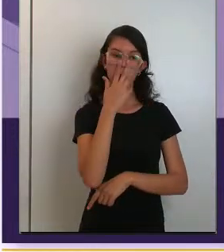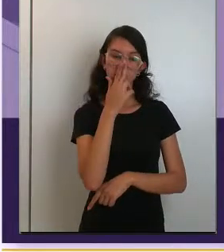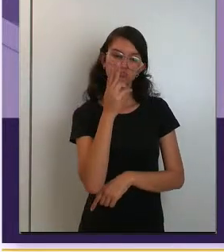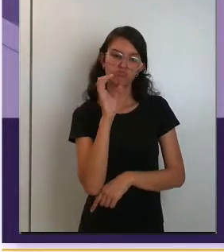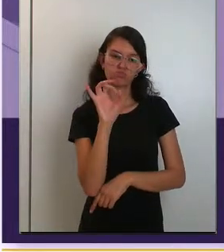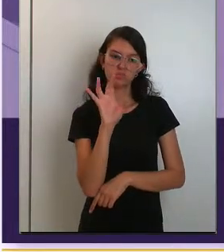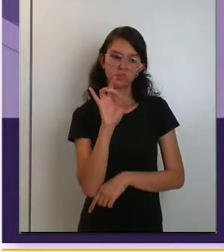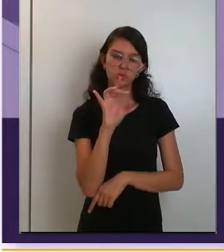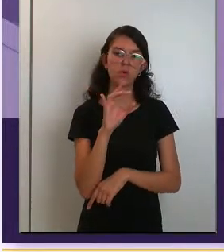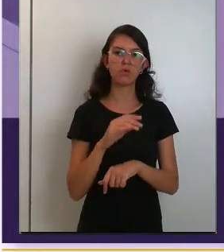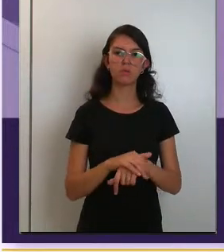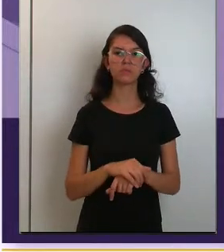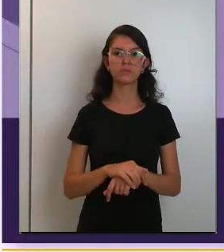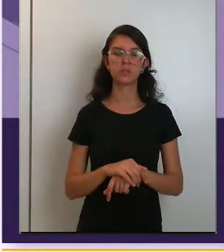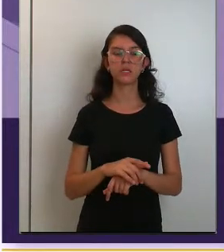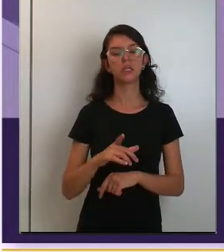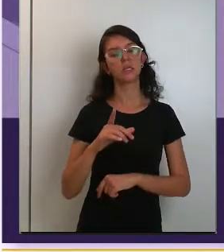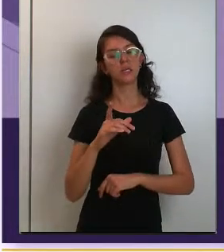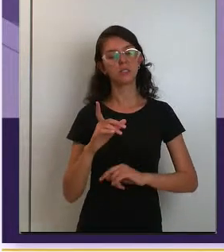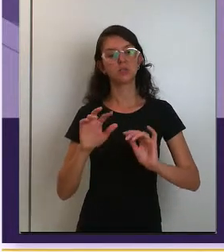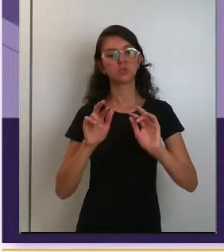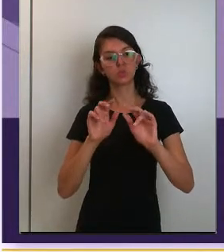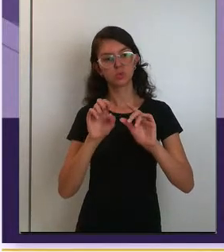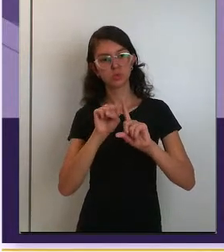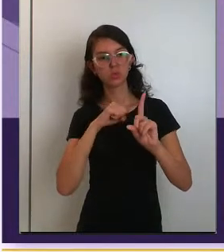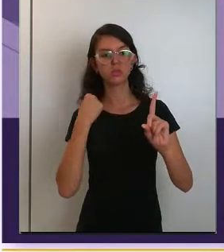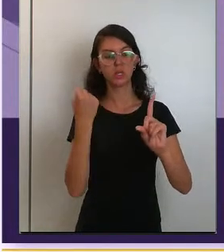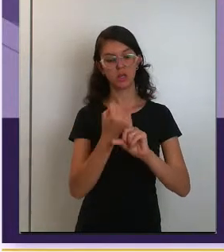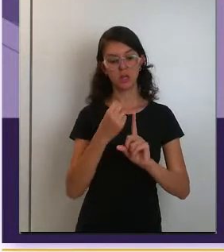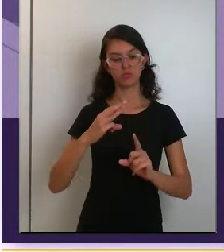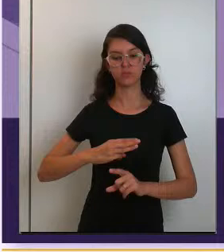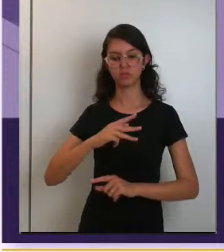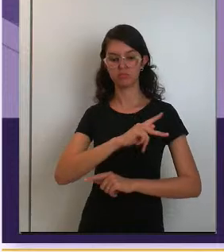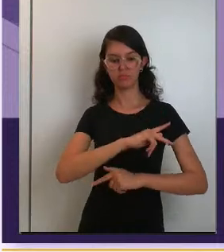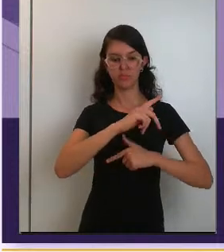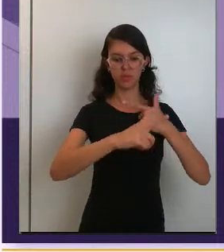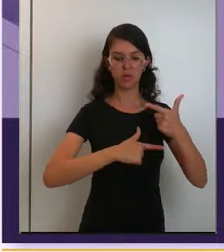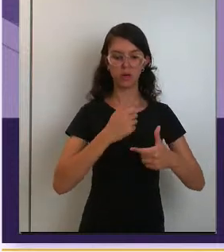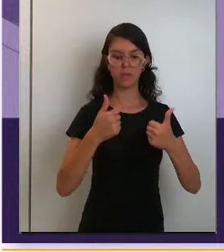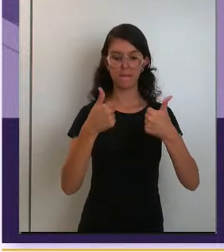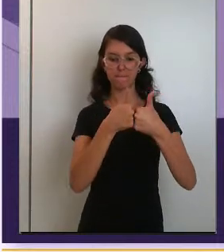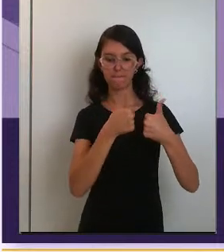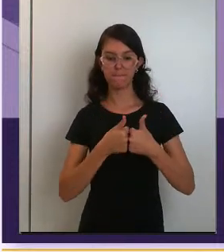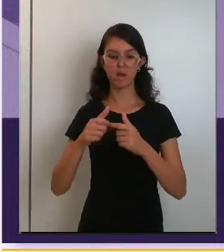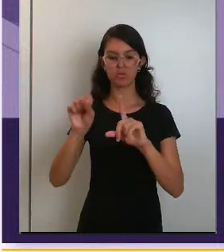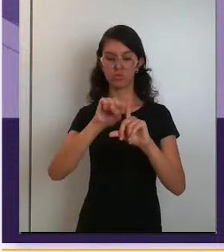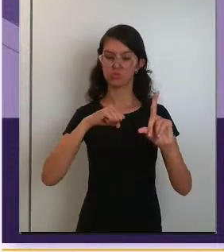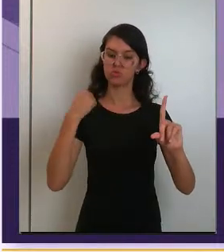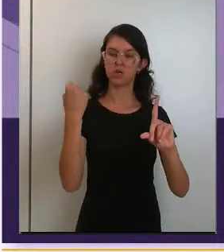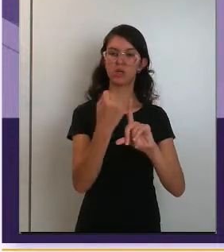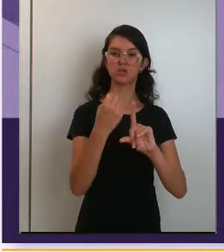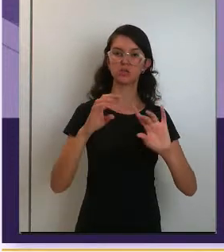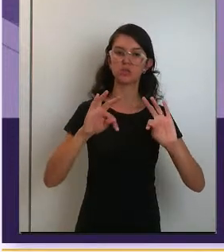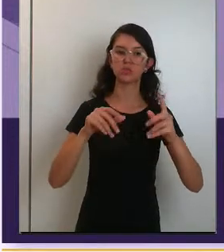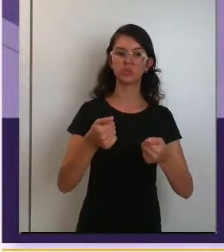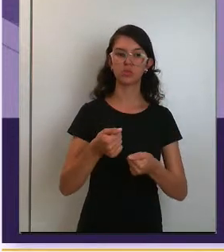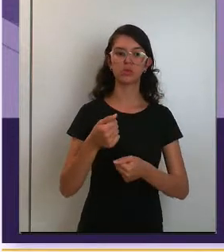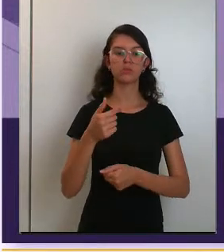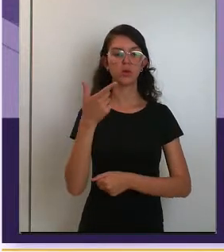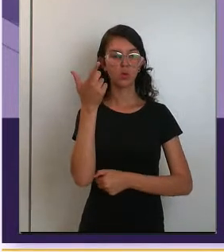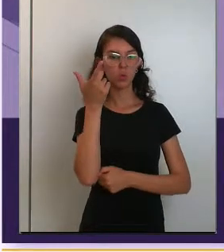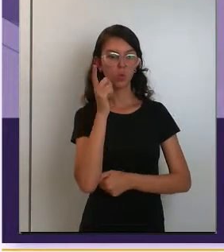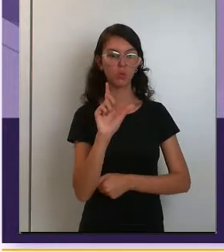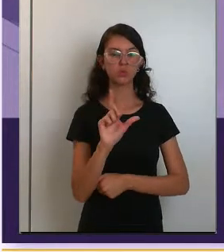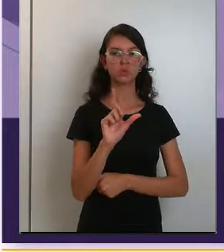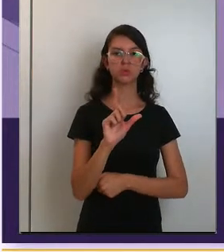sempre trazer a sociedade, o Ministério Público próximo da sociedade como um todo, para gerar um amplo trabalho, não